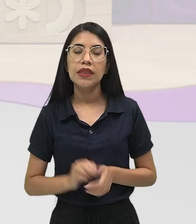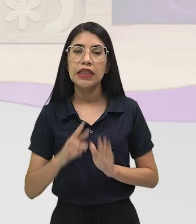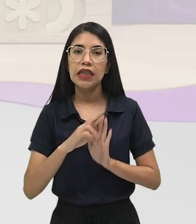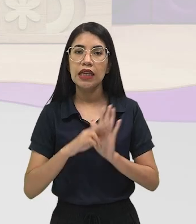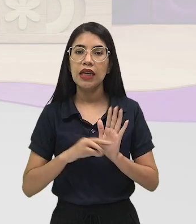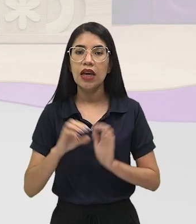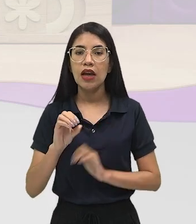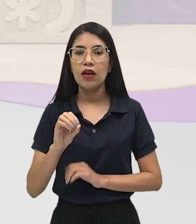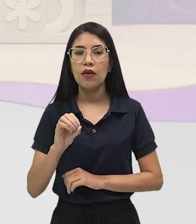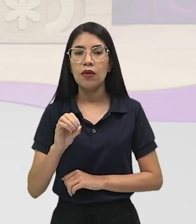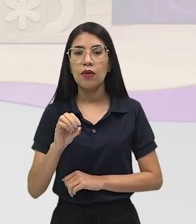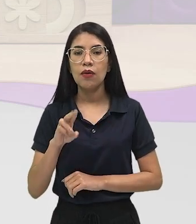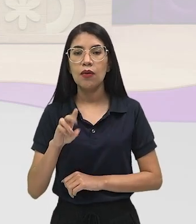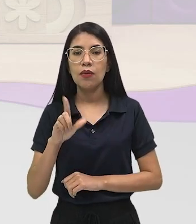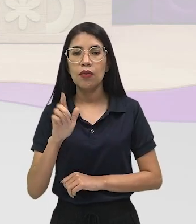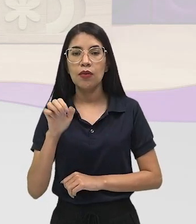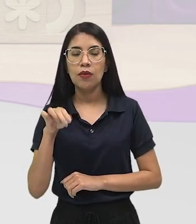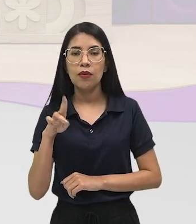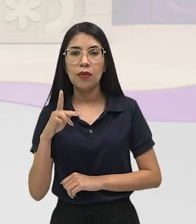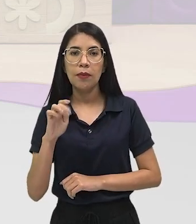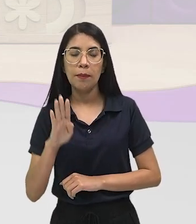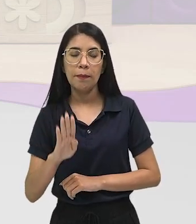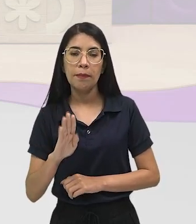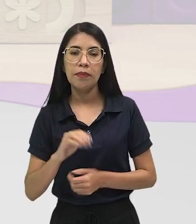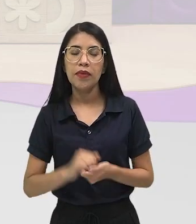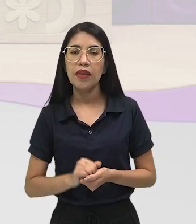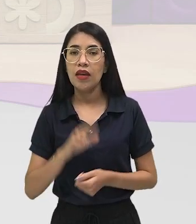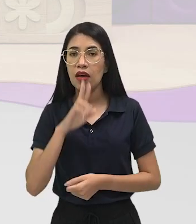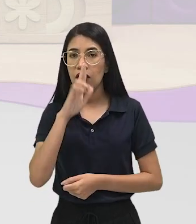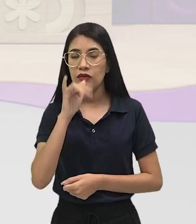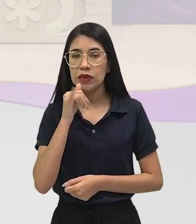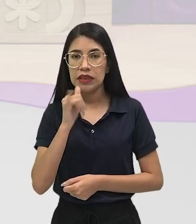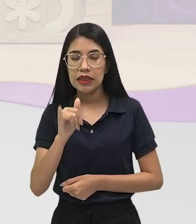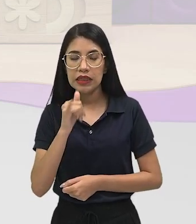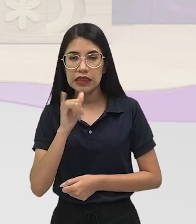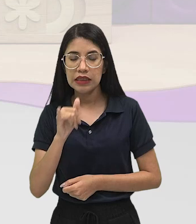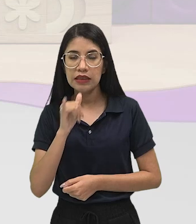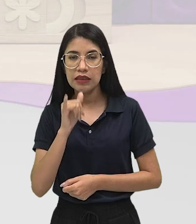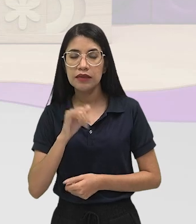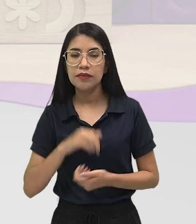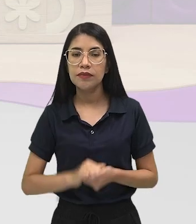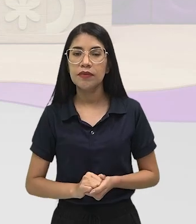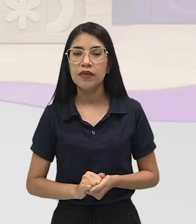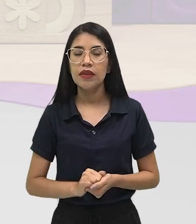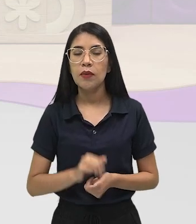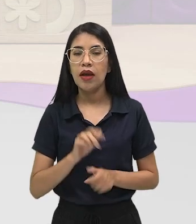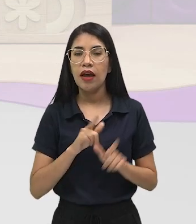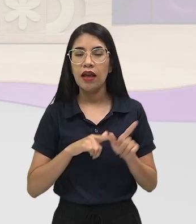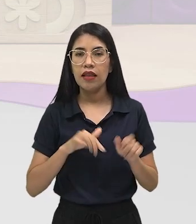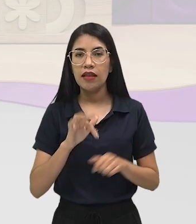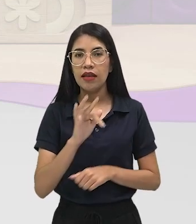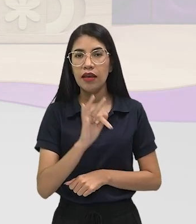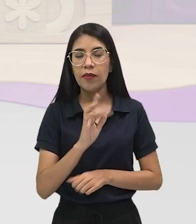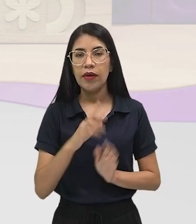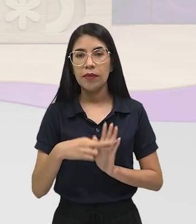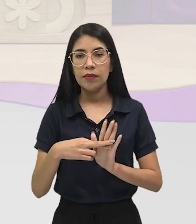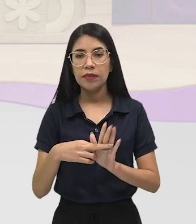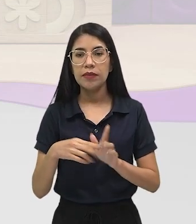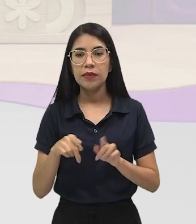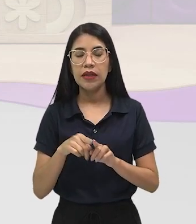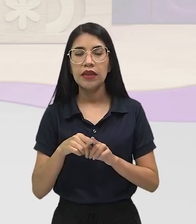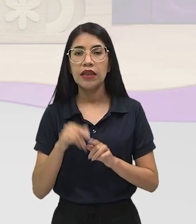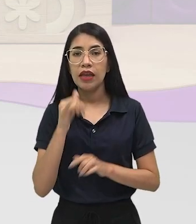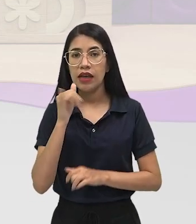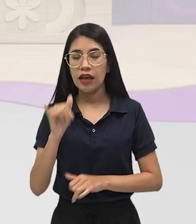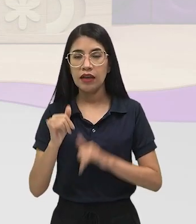lei de Coulomb, força elétrica agora. Então, a força elétrica F entre duas cargas elétricas E olha só essa